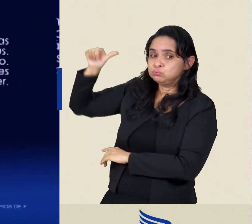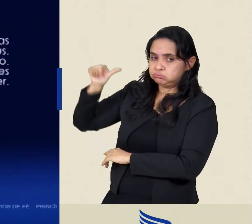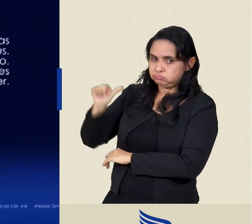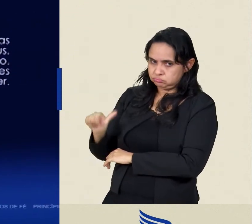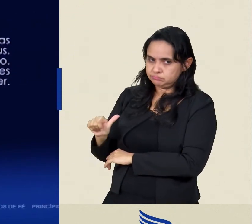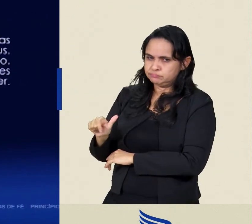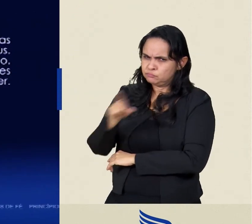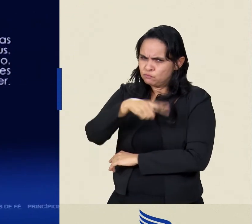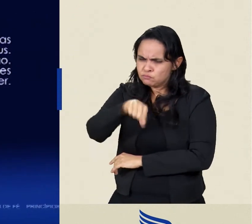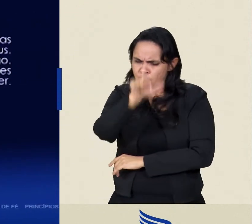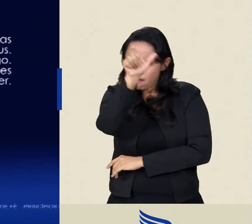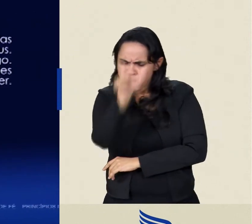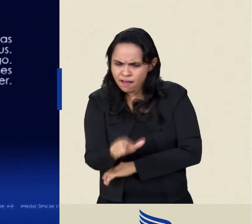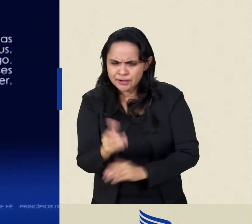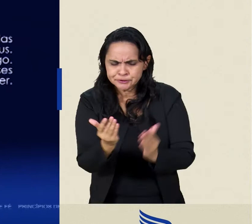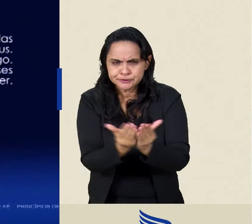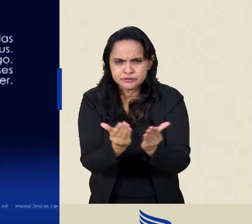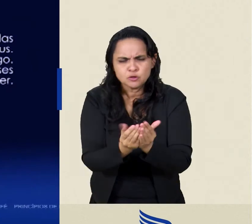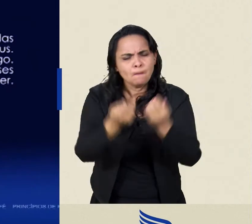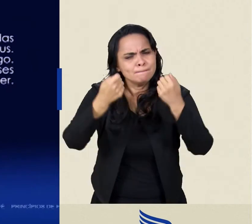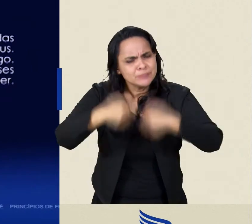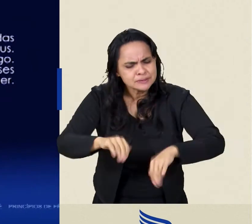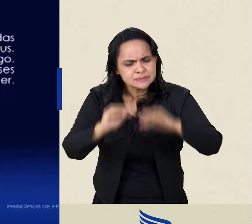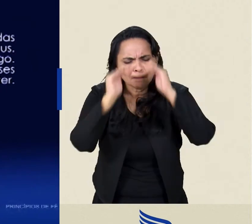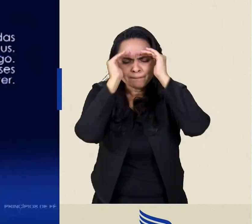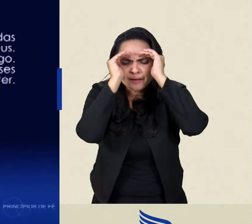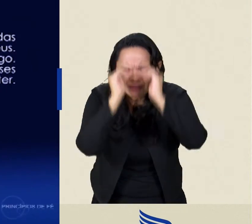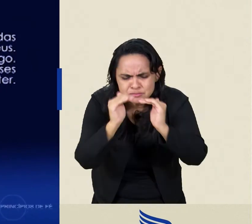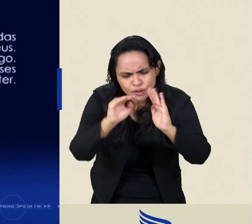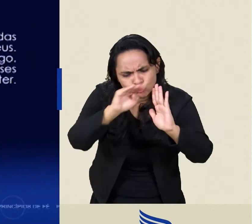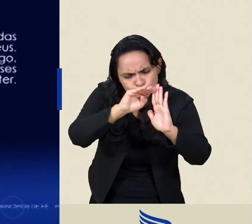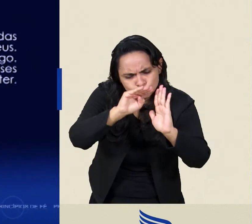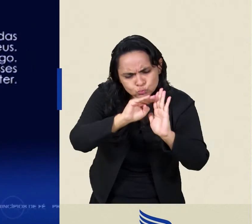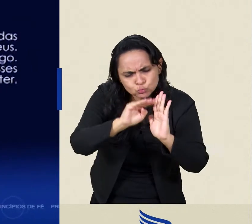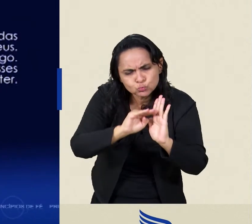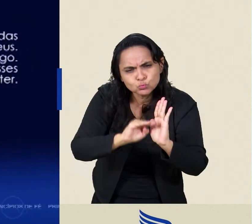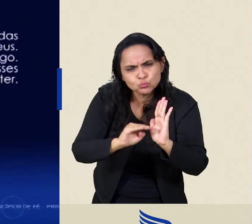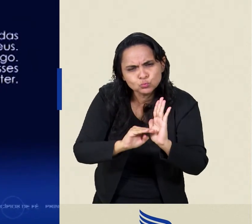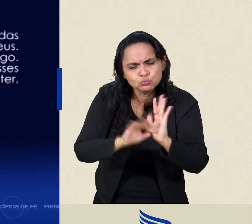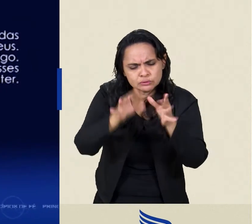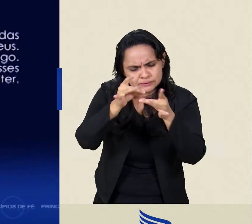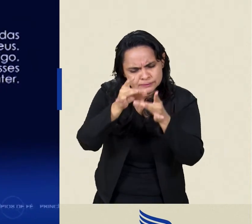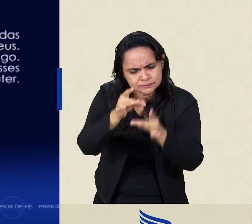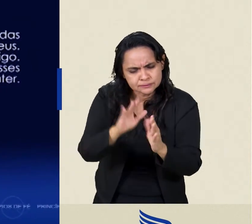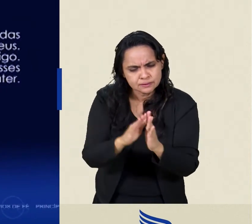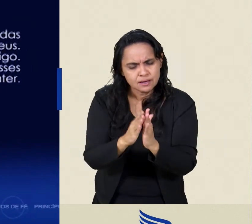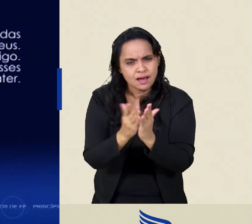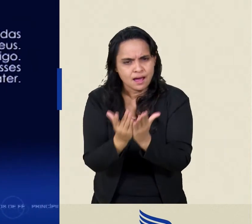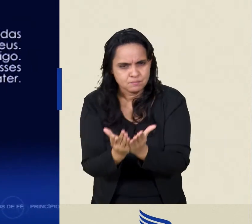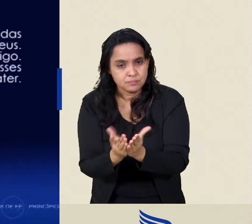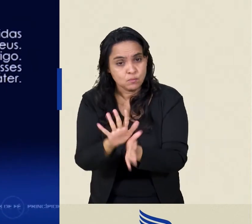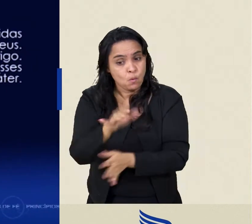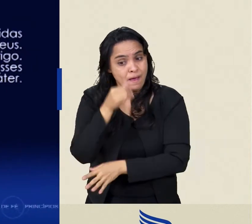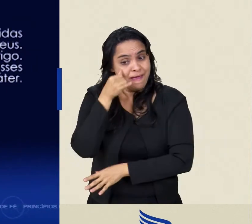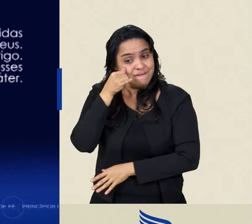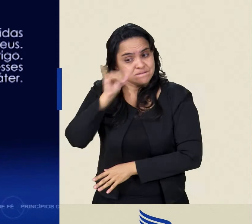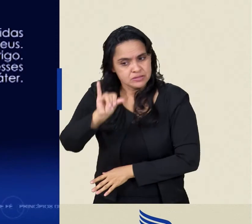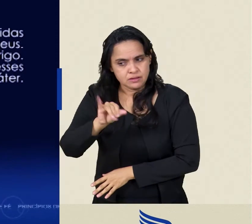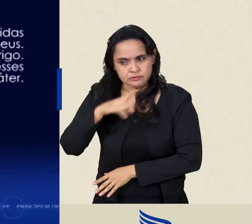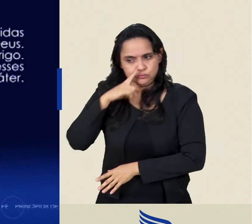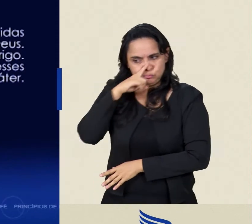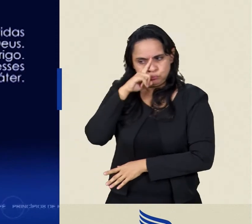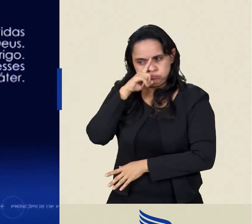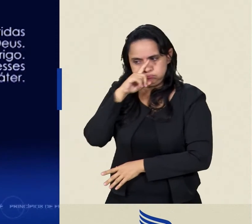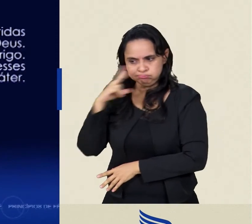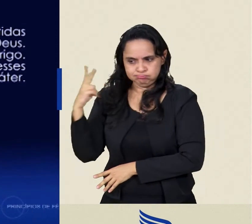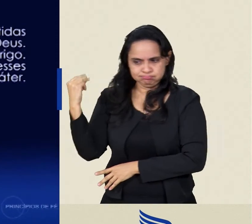considerar cuidadosamente as diretrizes contidas na palavra de Deus. Evitai a primeira aproximação ao perigo. Não